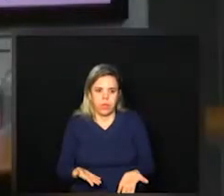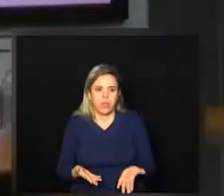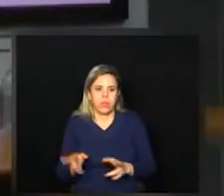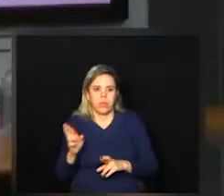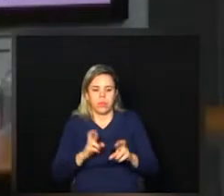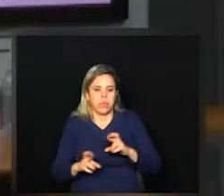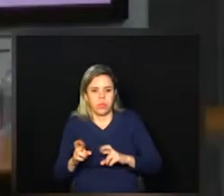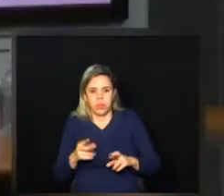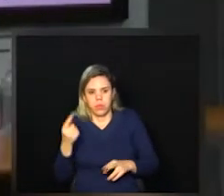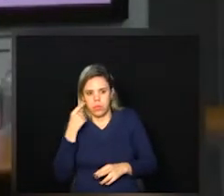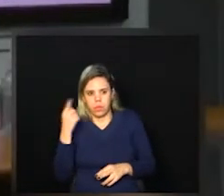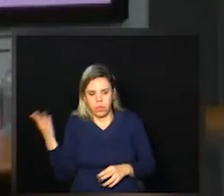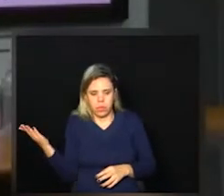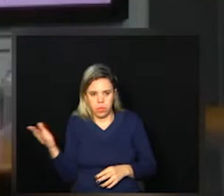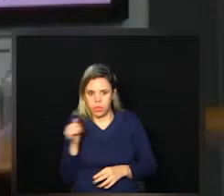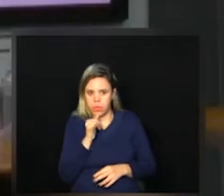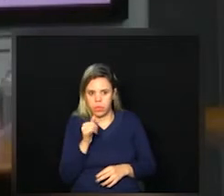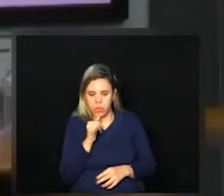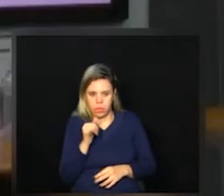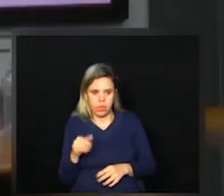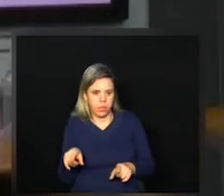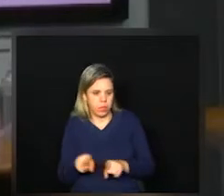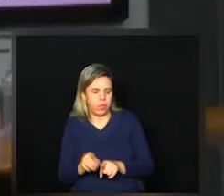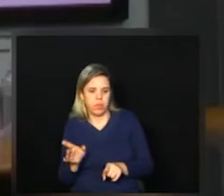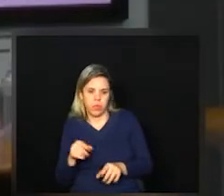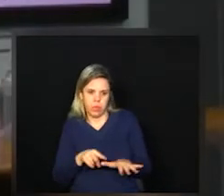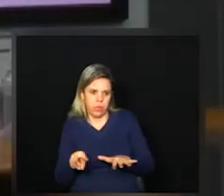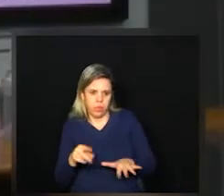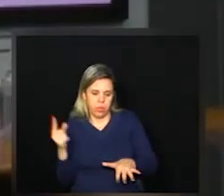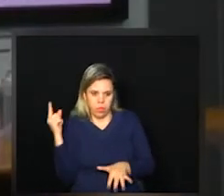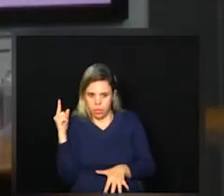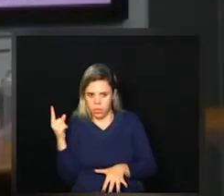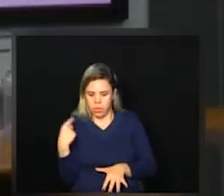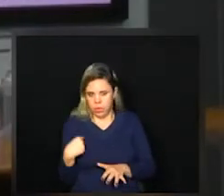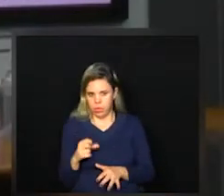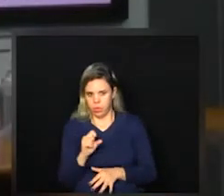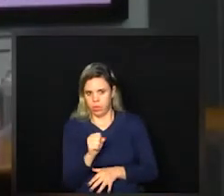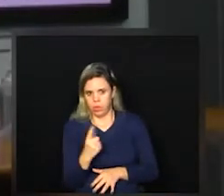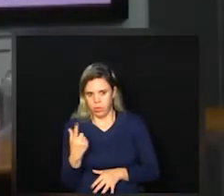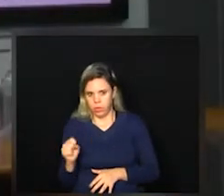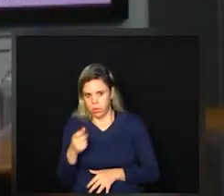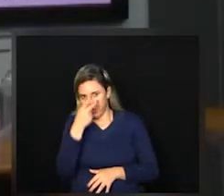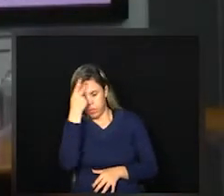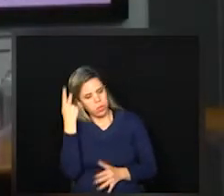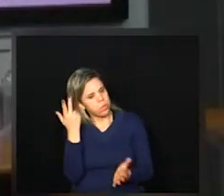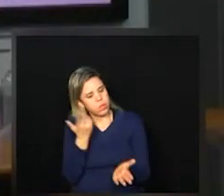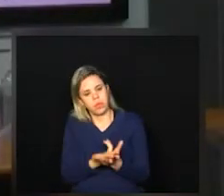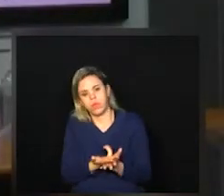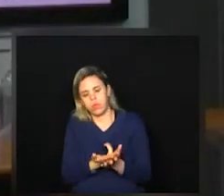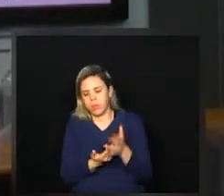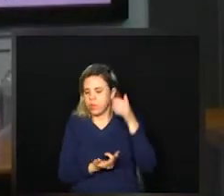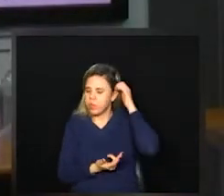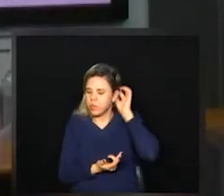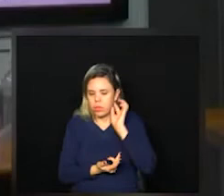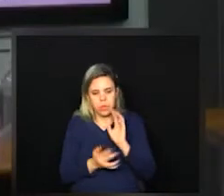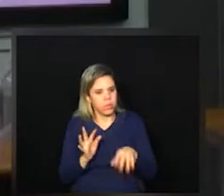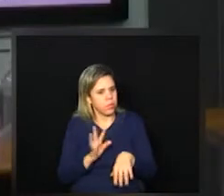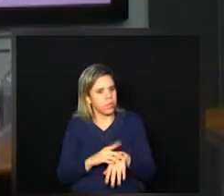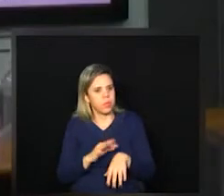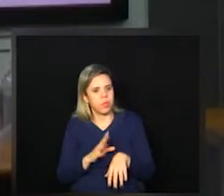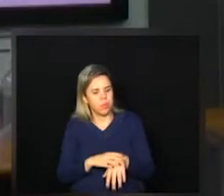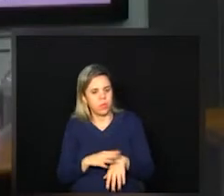vigilância, são, por exemplo, a gente também já teve semana que tinham 818 pessoas internadas concomitantemente